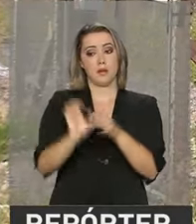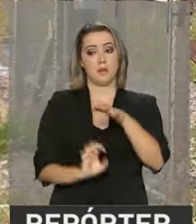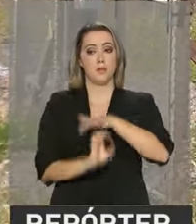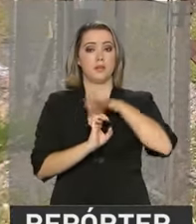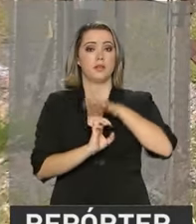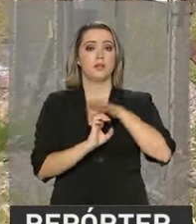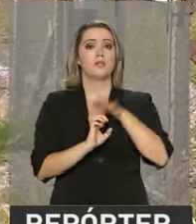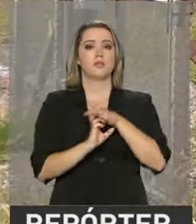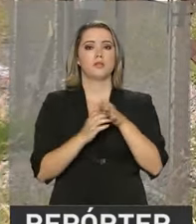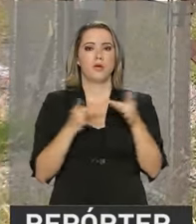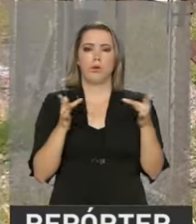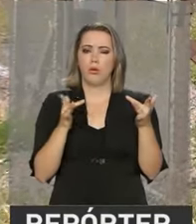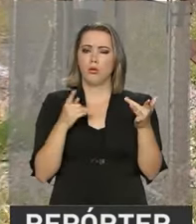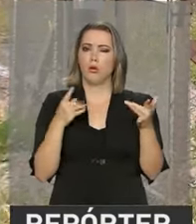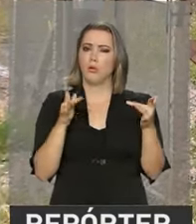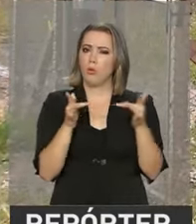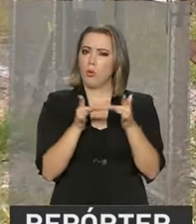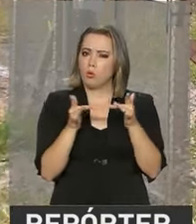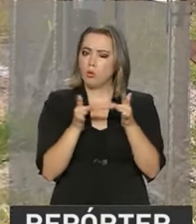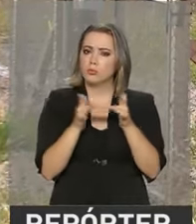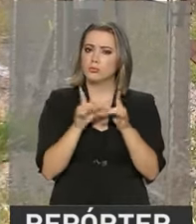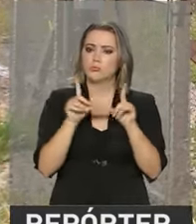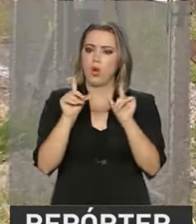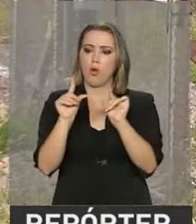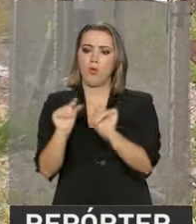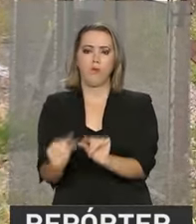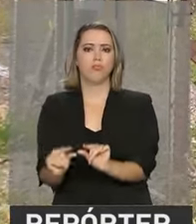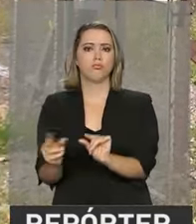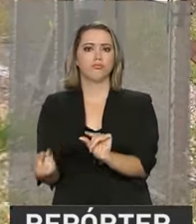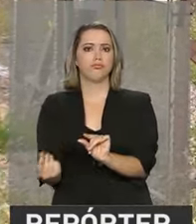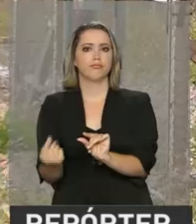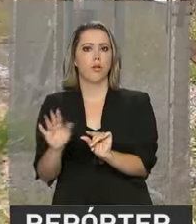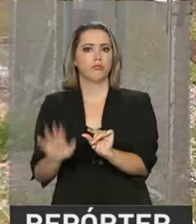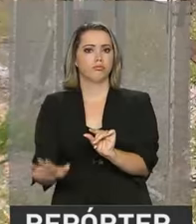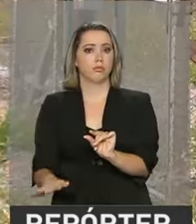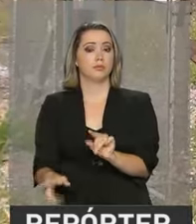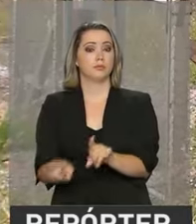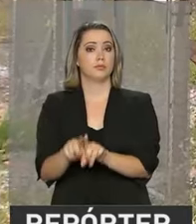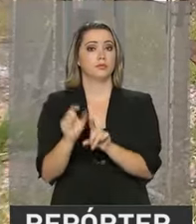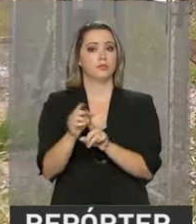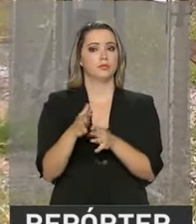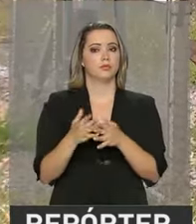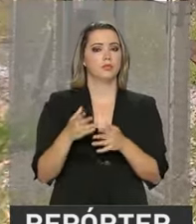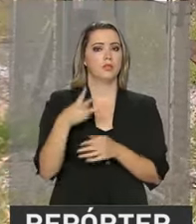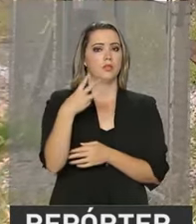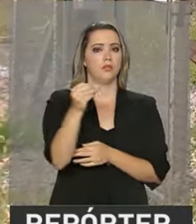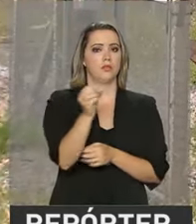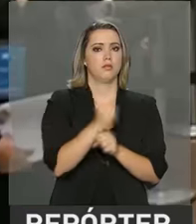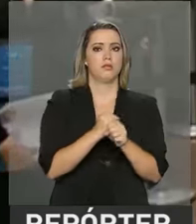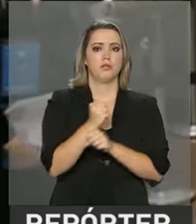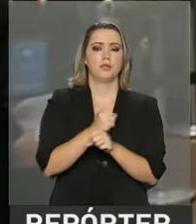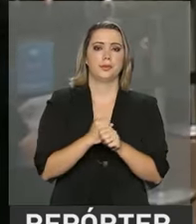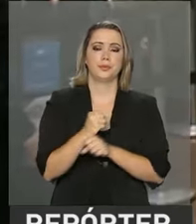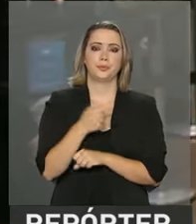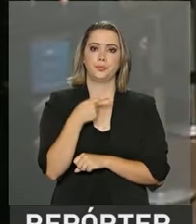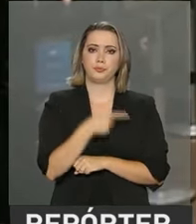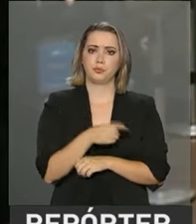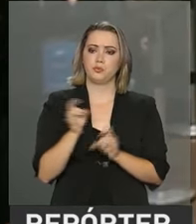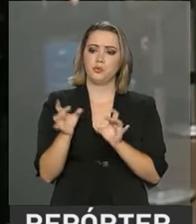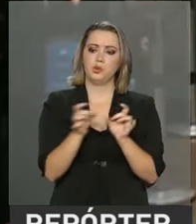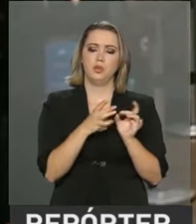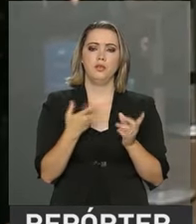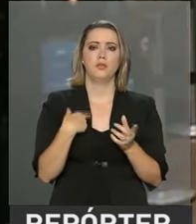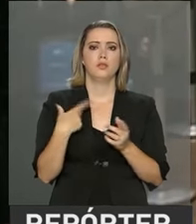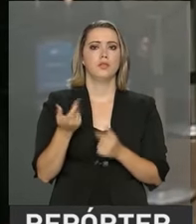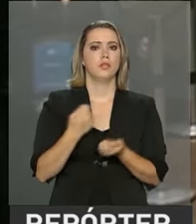receita anual permitida pela linha em contratos de concessão que duram por 30 anos o leilão gerou economia